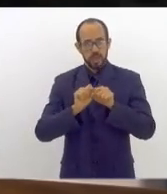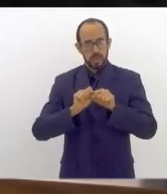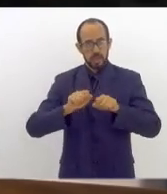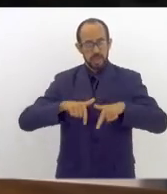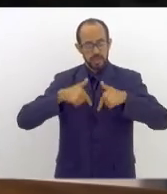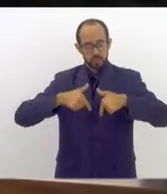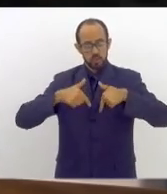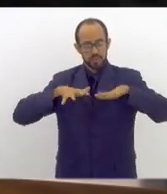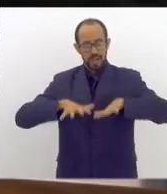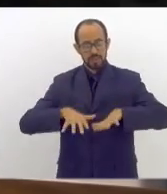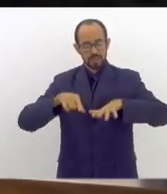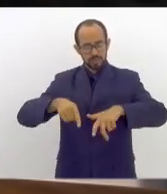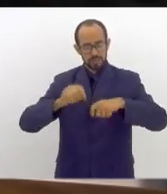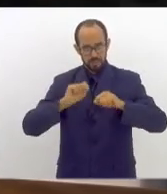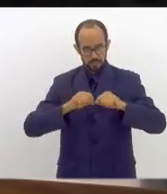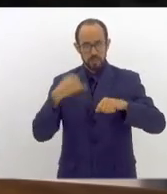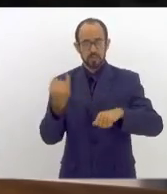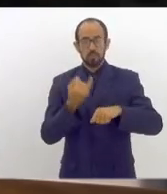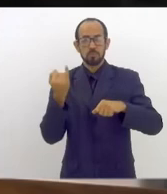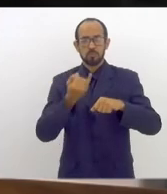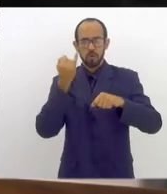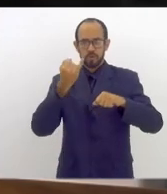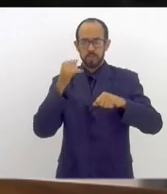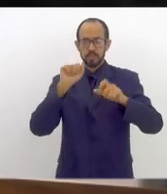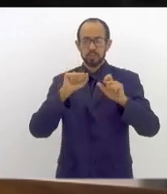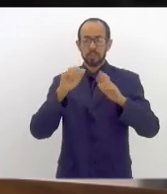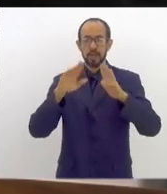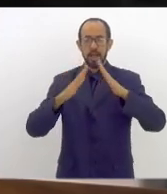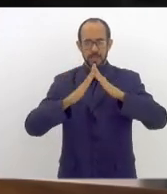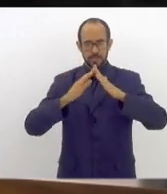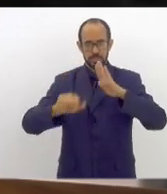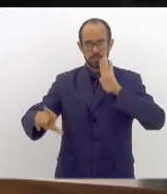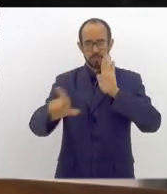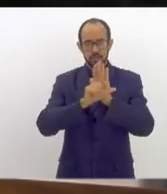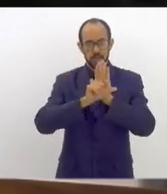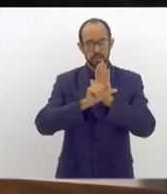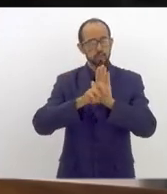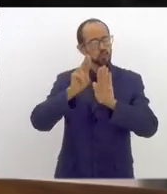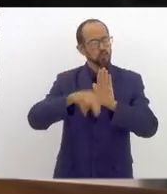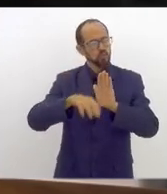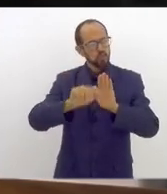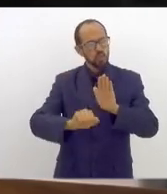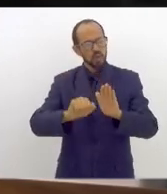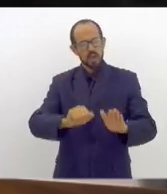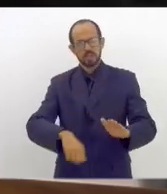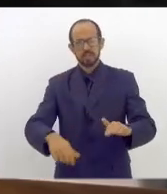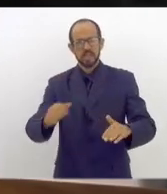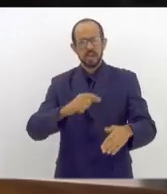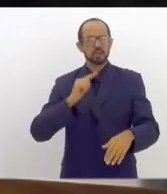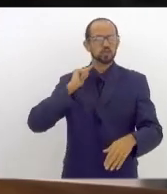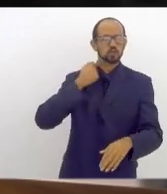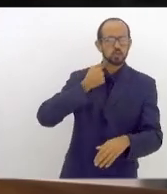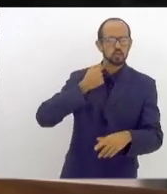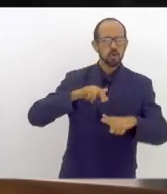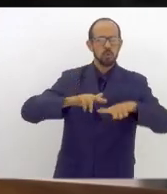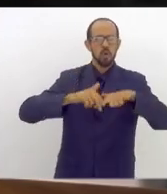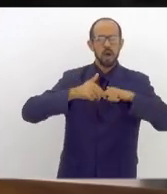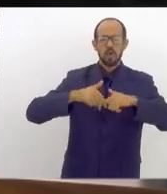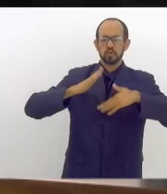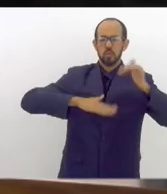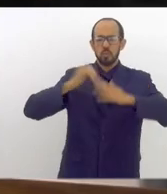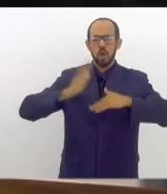como por parte desta importante casa Legislativa jamais será maculada por qualquer intento de cooptação